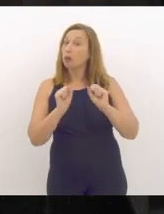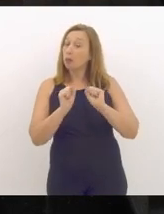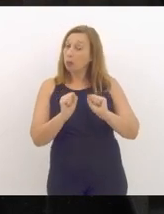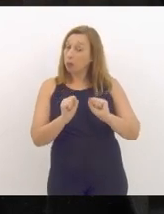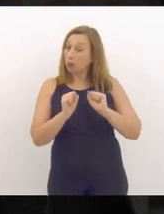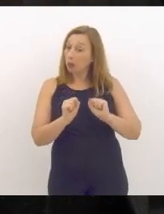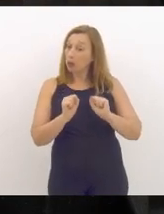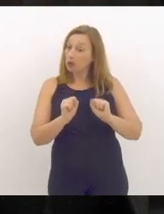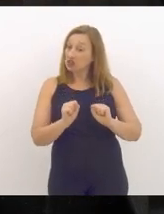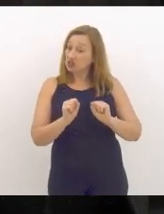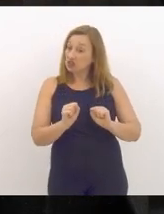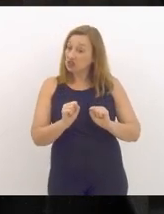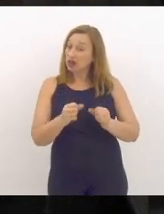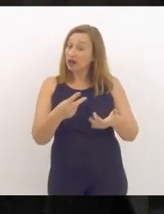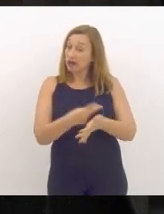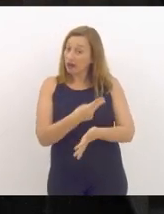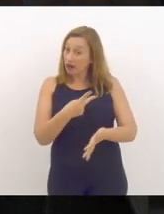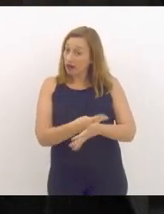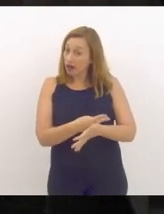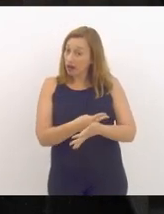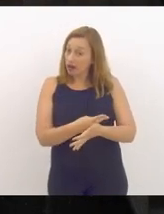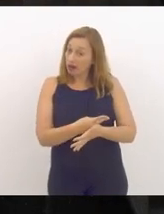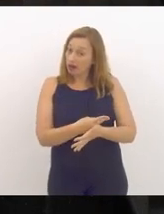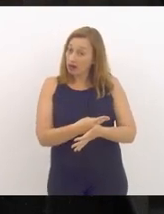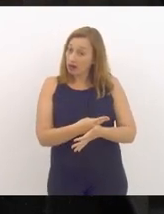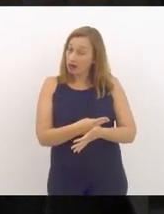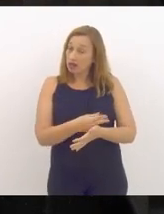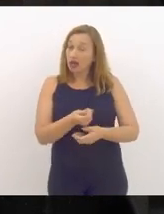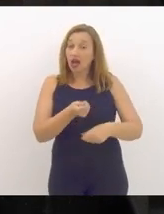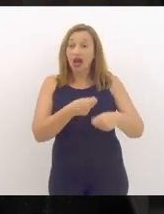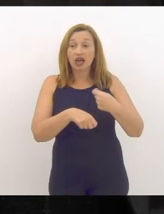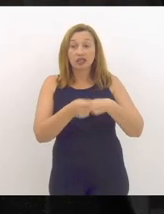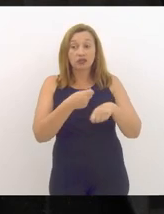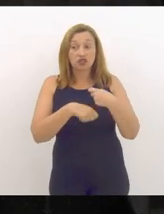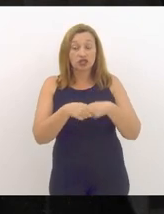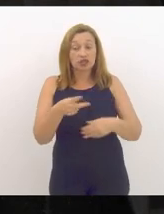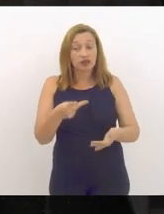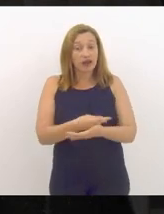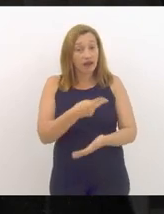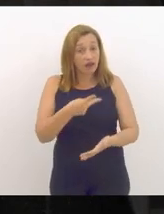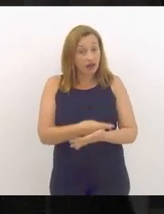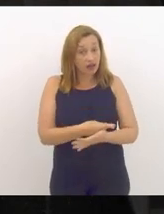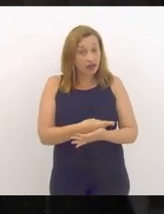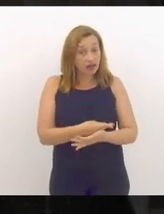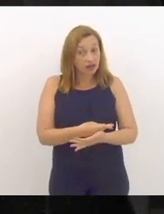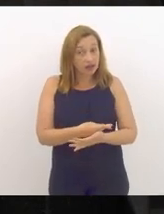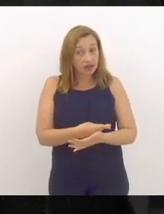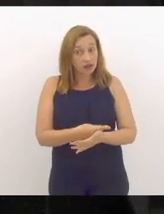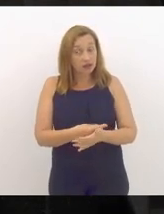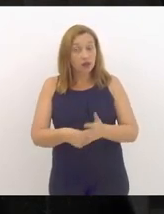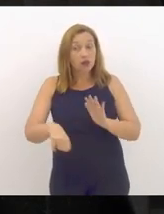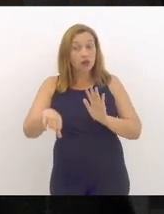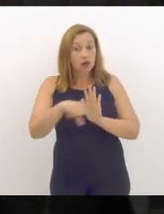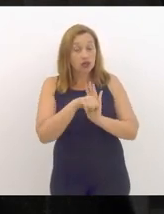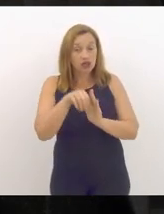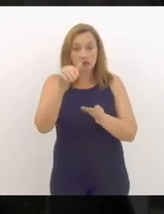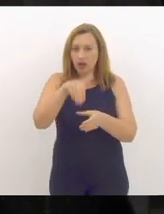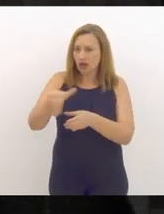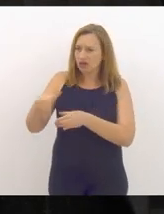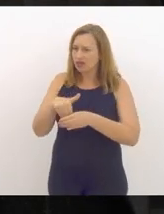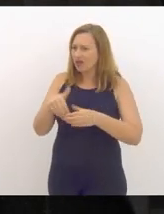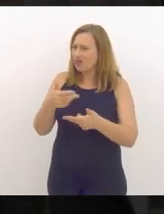envolvidas, né? A improbidade administrativa, o crime eleitoral,